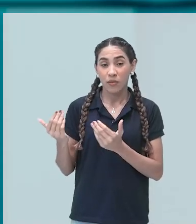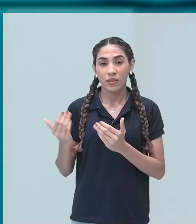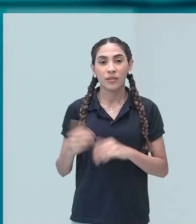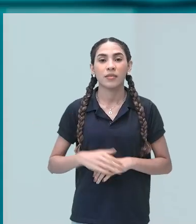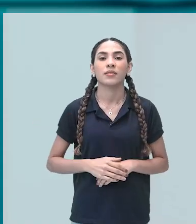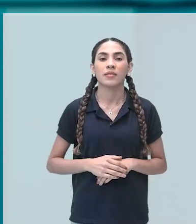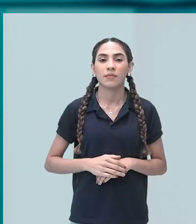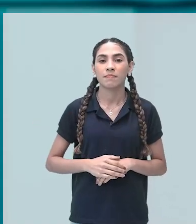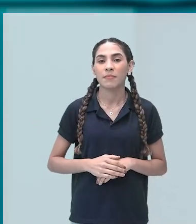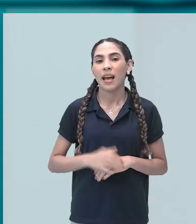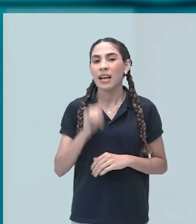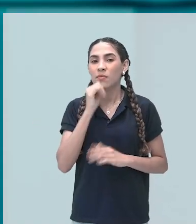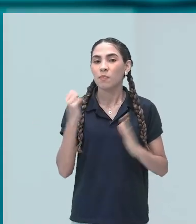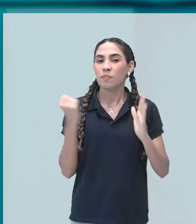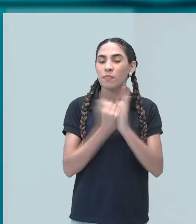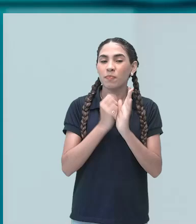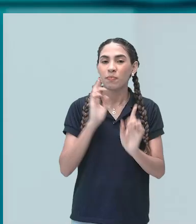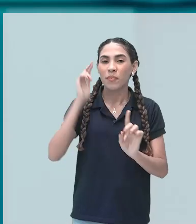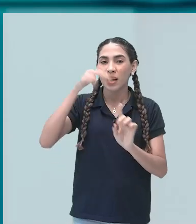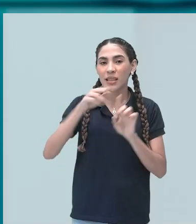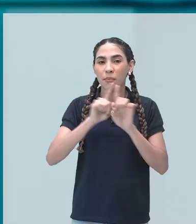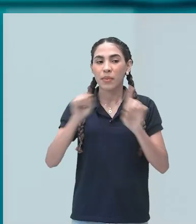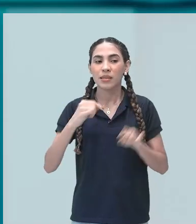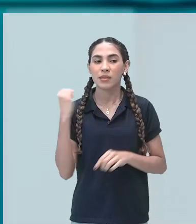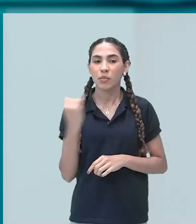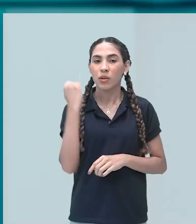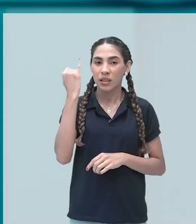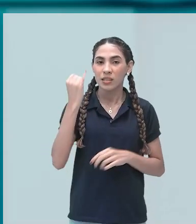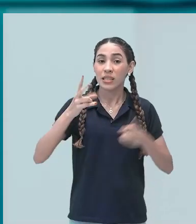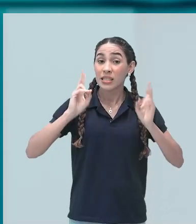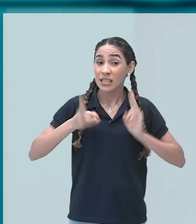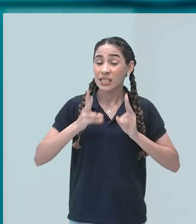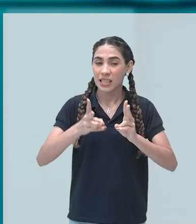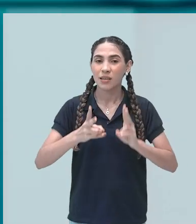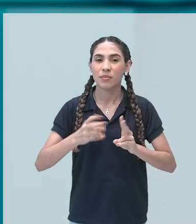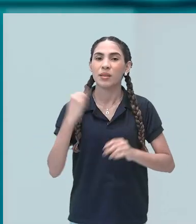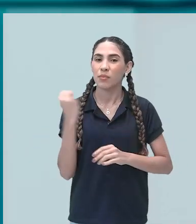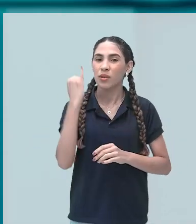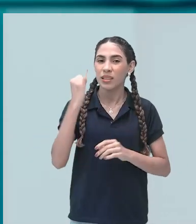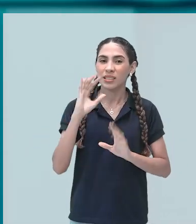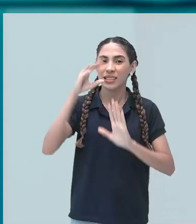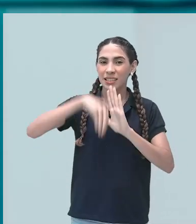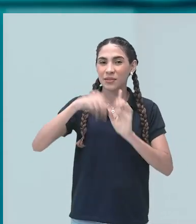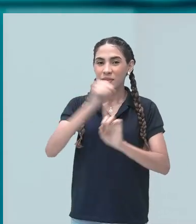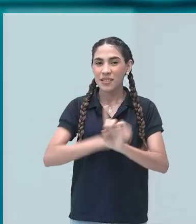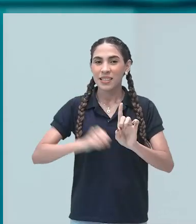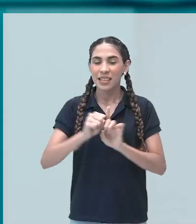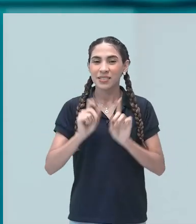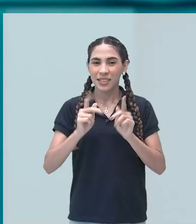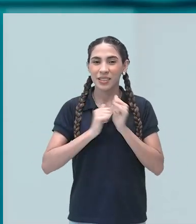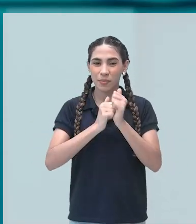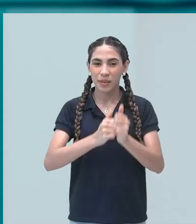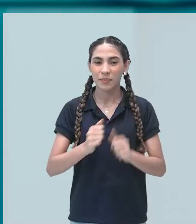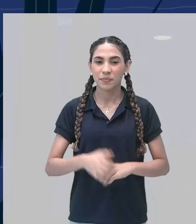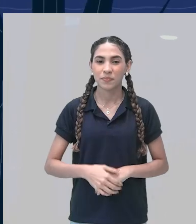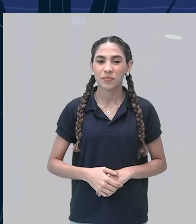uma fase tão bem demarcada, mas essa importância sempre foi simbólica dentro das sociedades. Então,